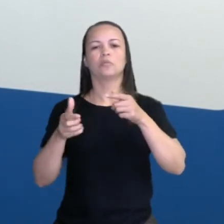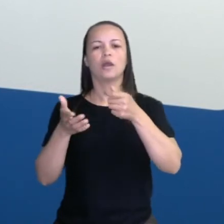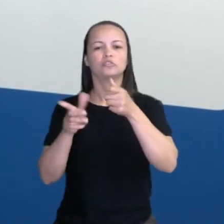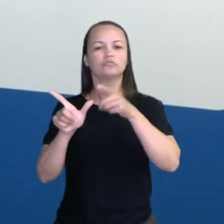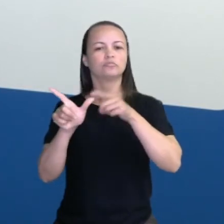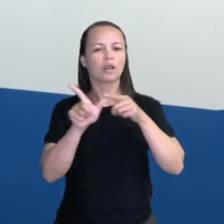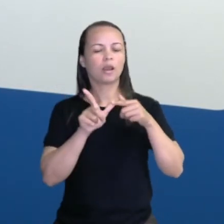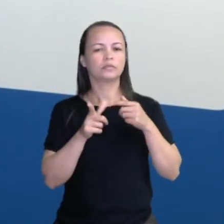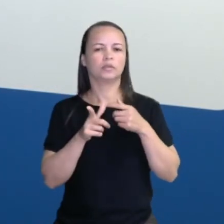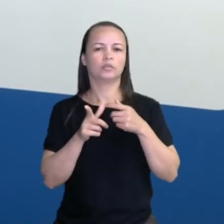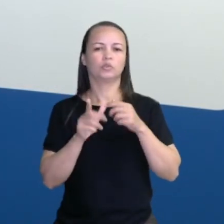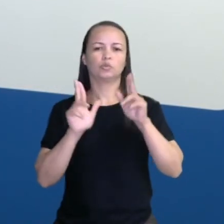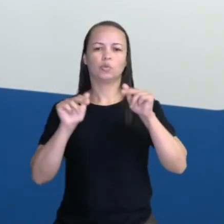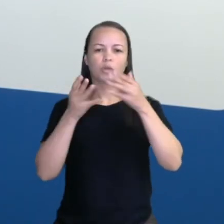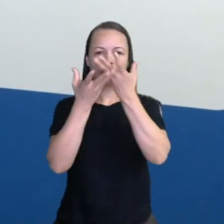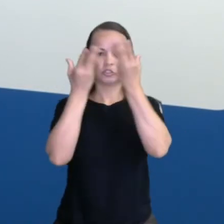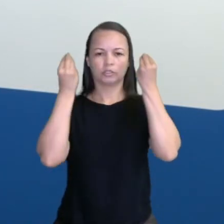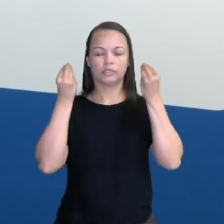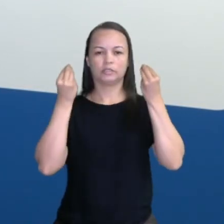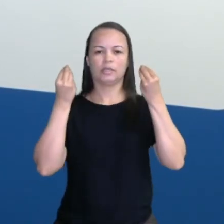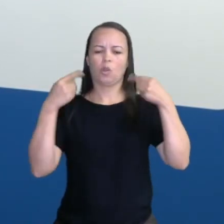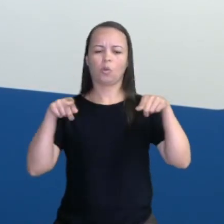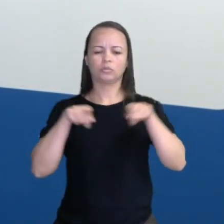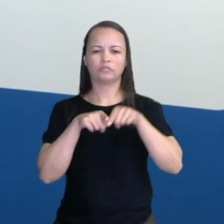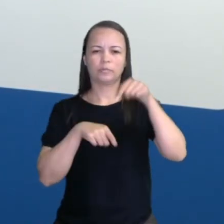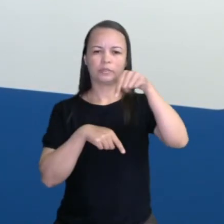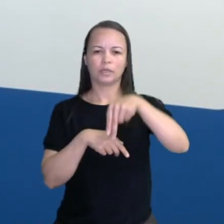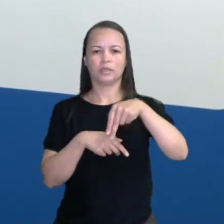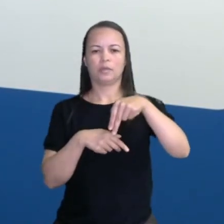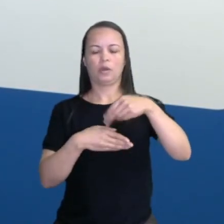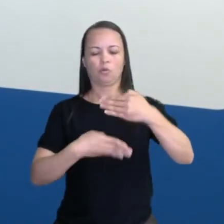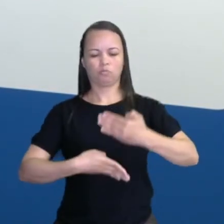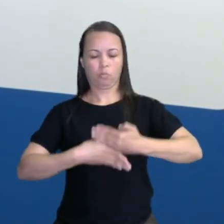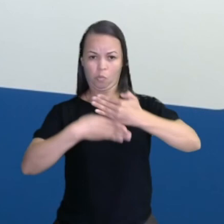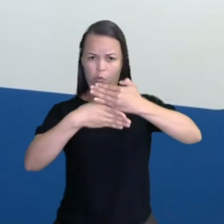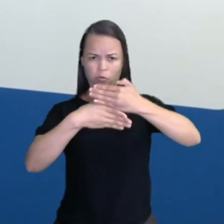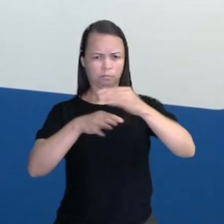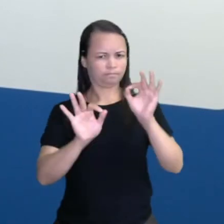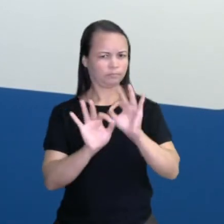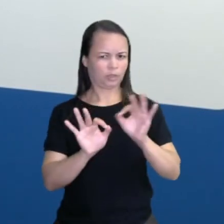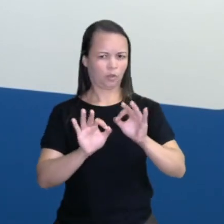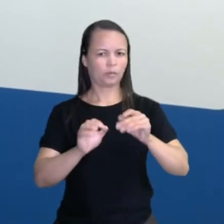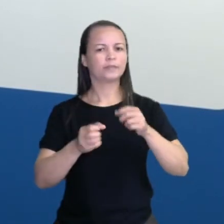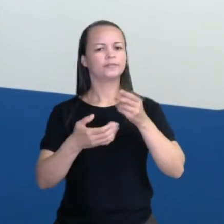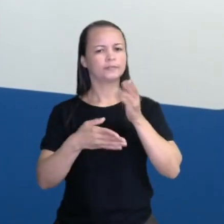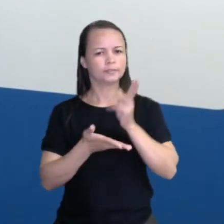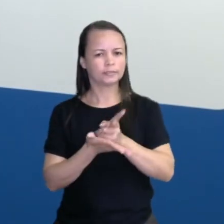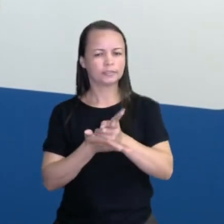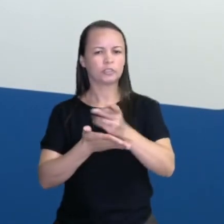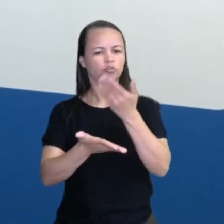Não esqueçam, nós não viemos aqui para construir muros, mas sim para construir pontes.